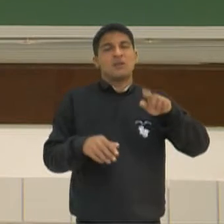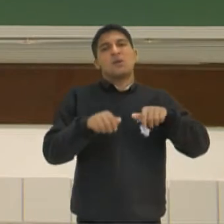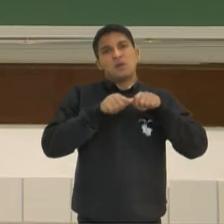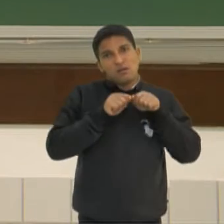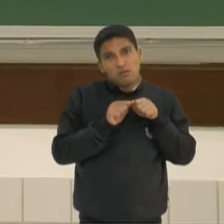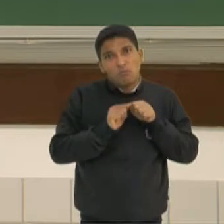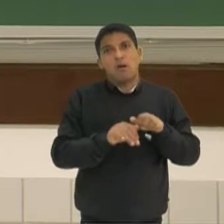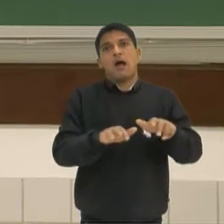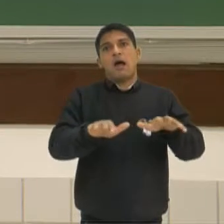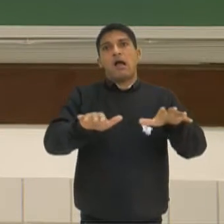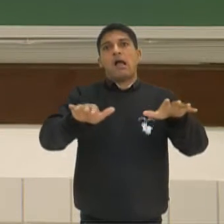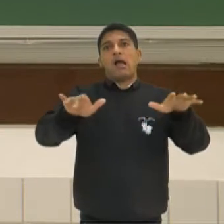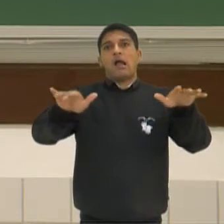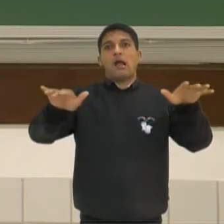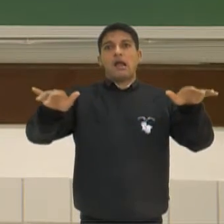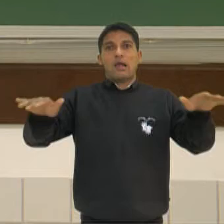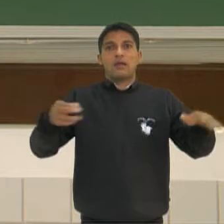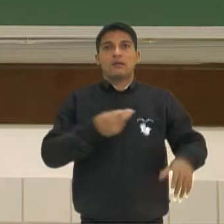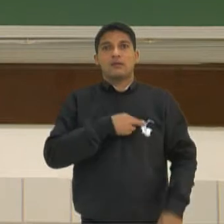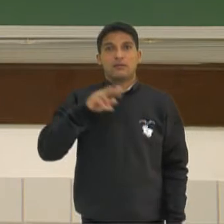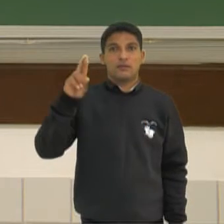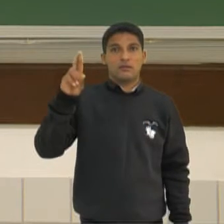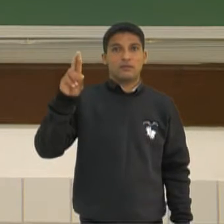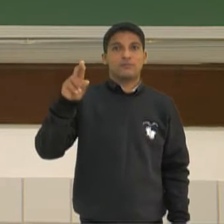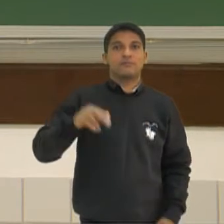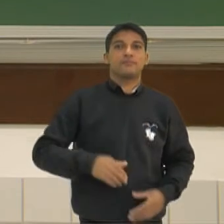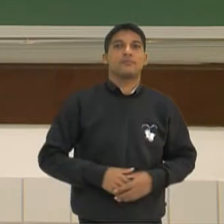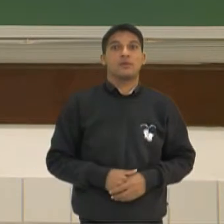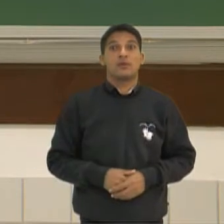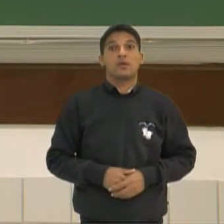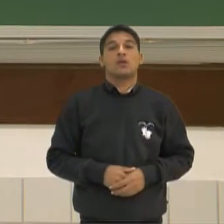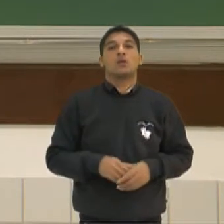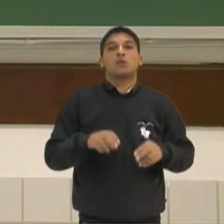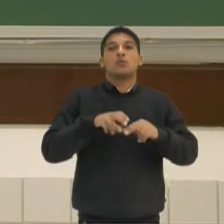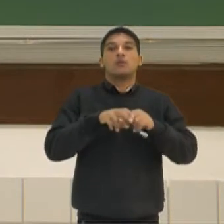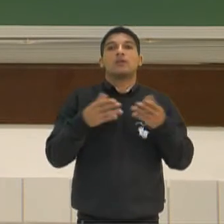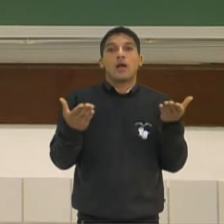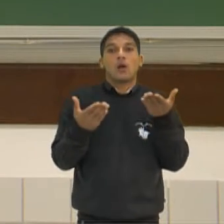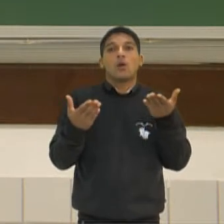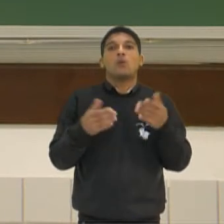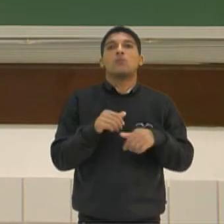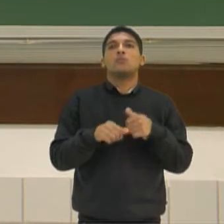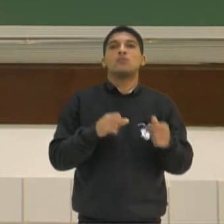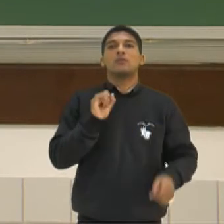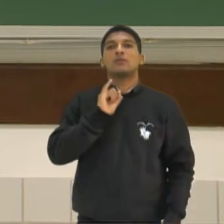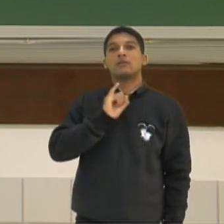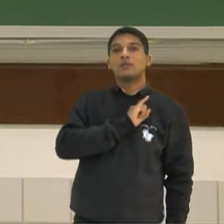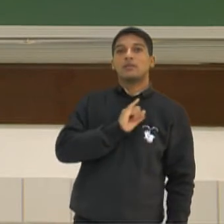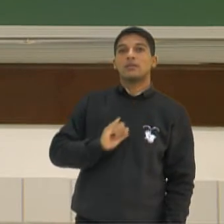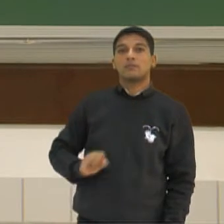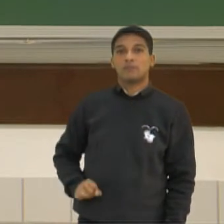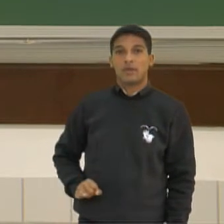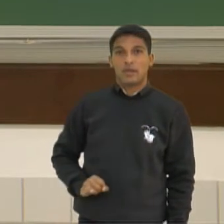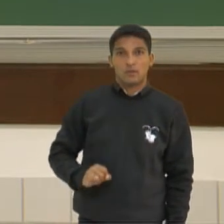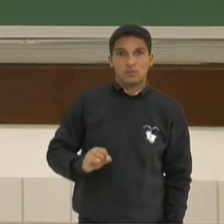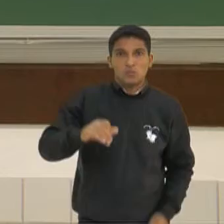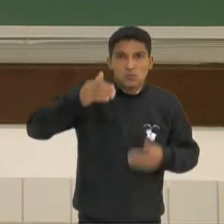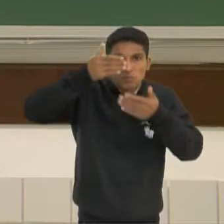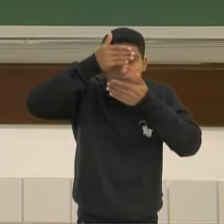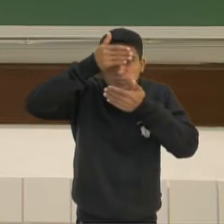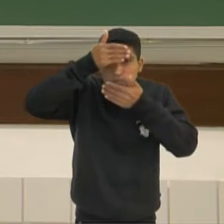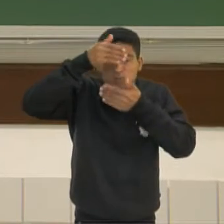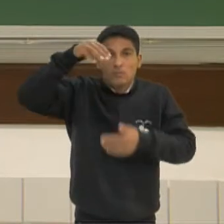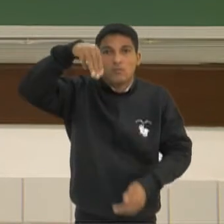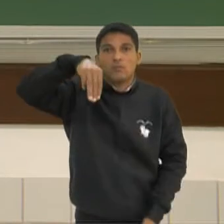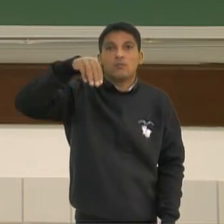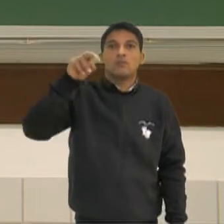Arábica. E ele, então, vai se tornar um império muçulmano. O califa, né, aquela figura